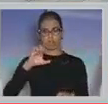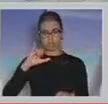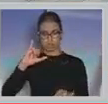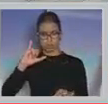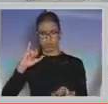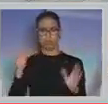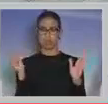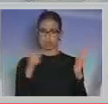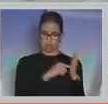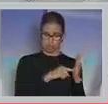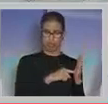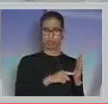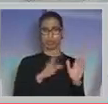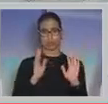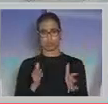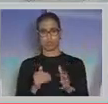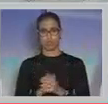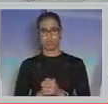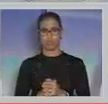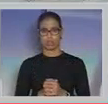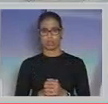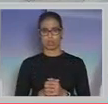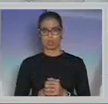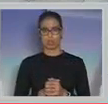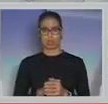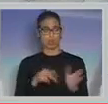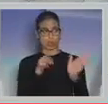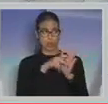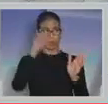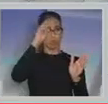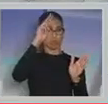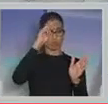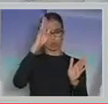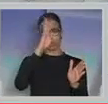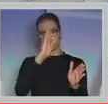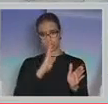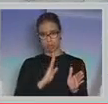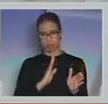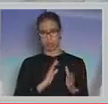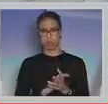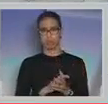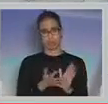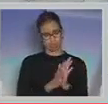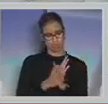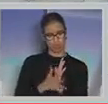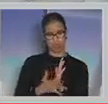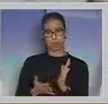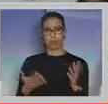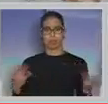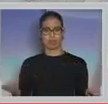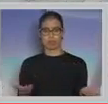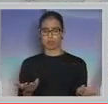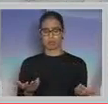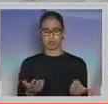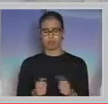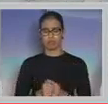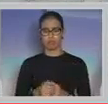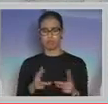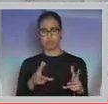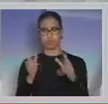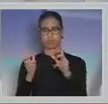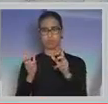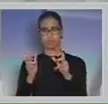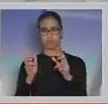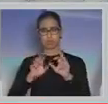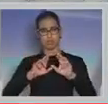crime contra também um patrimônio cultural brasileiro teu samba Enfim então na educação